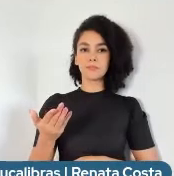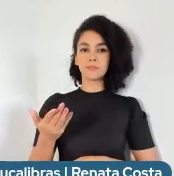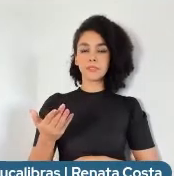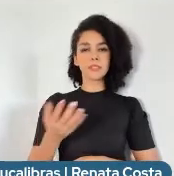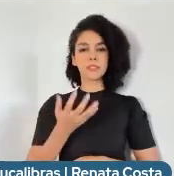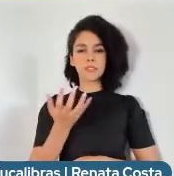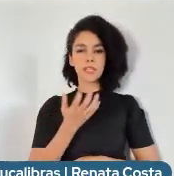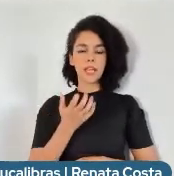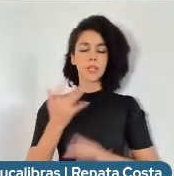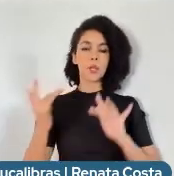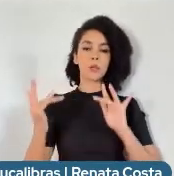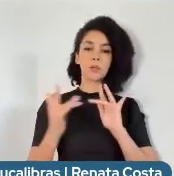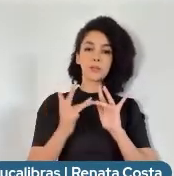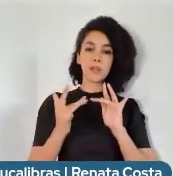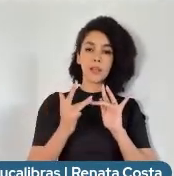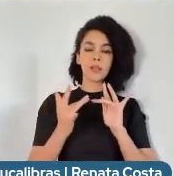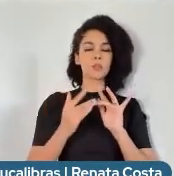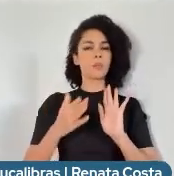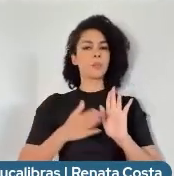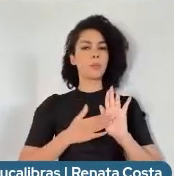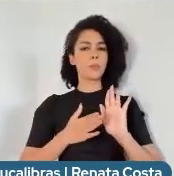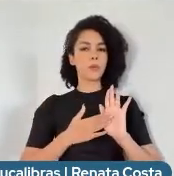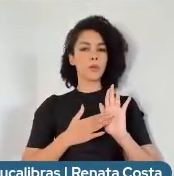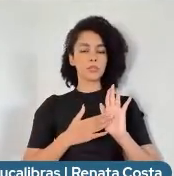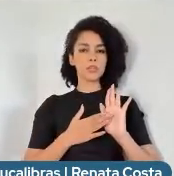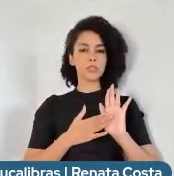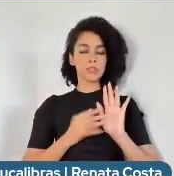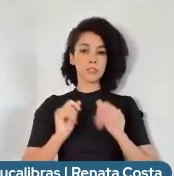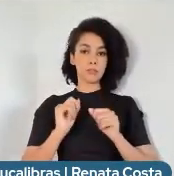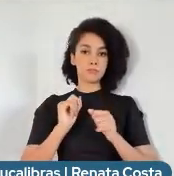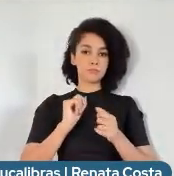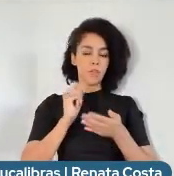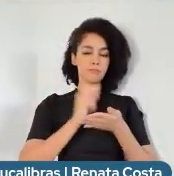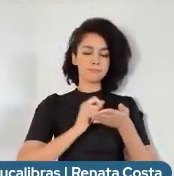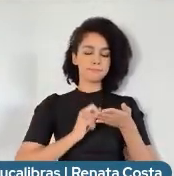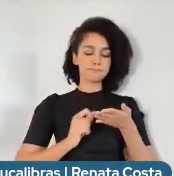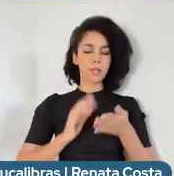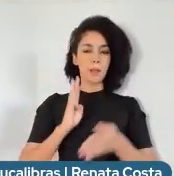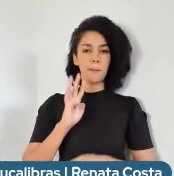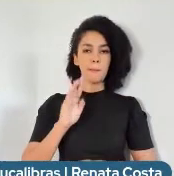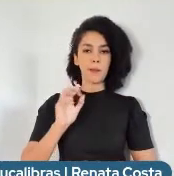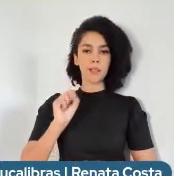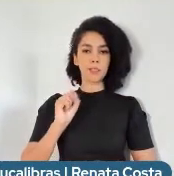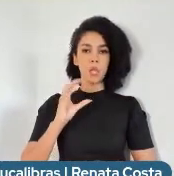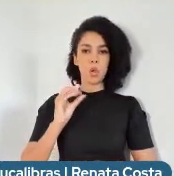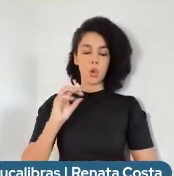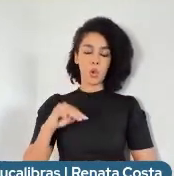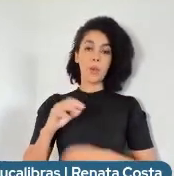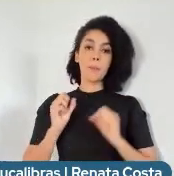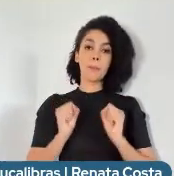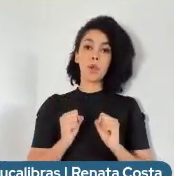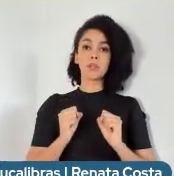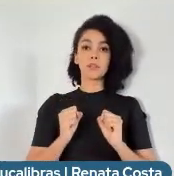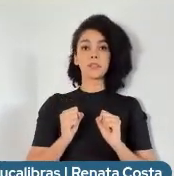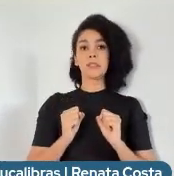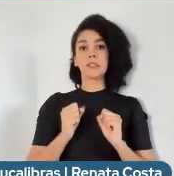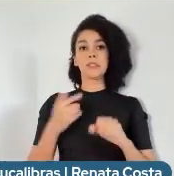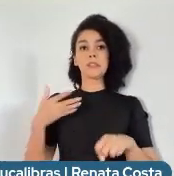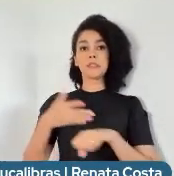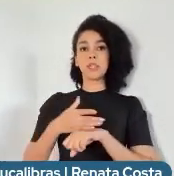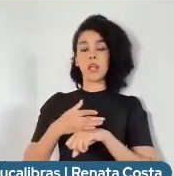querem ter contato com as propostas elaboradas pela Brascom, que possam acessar no QR Code que está